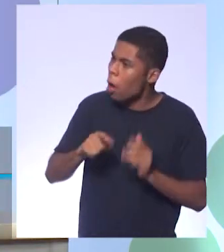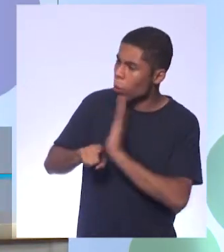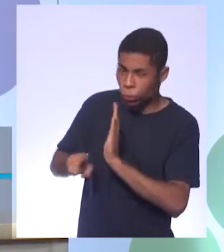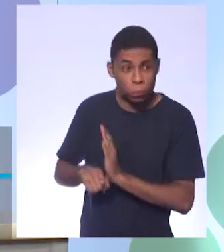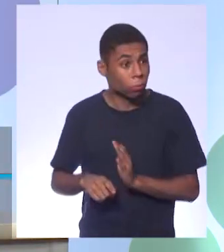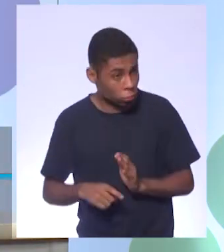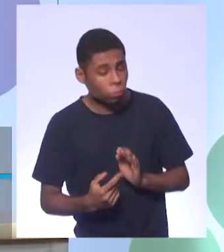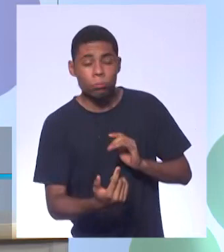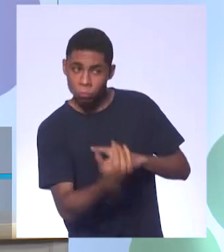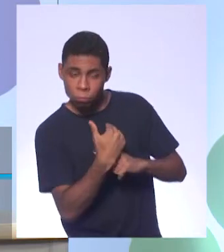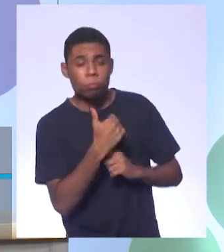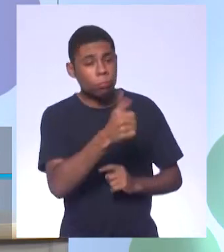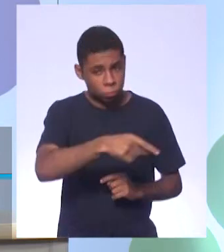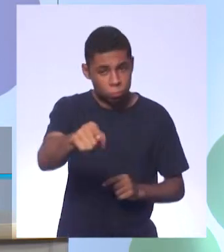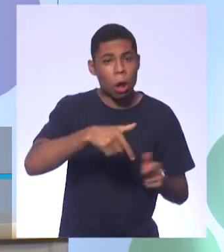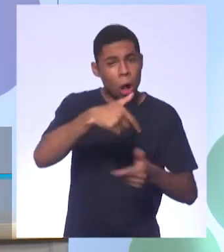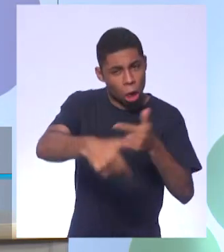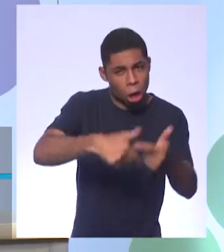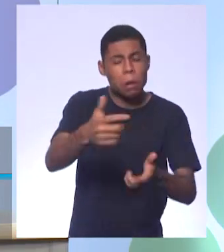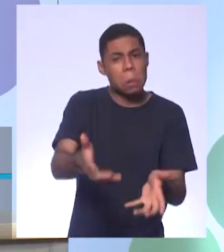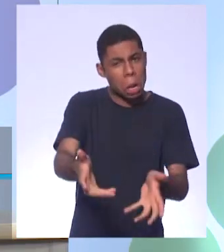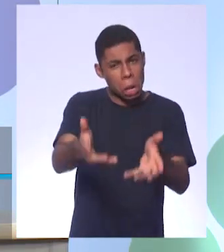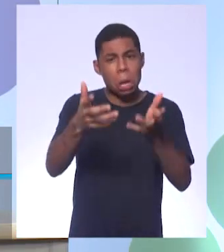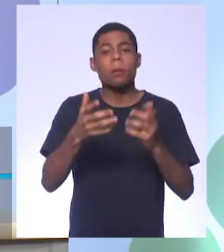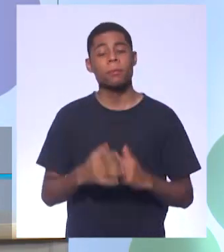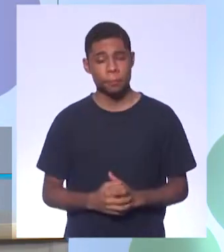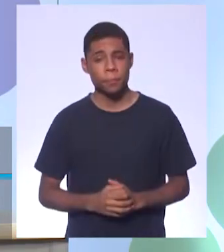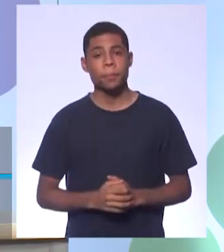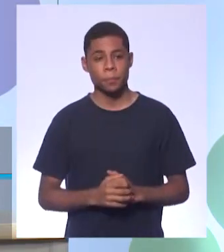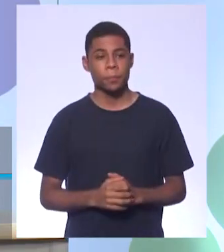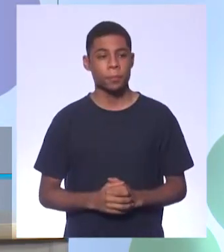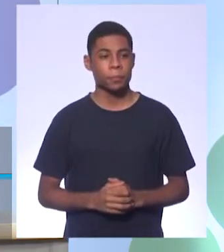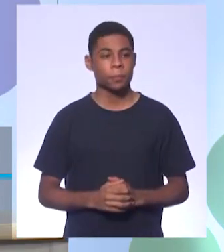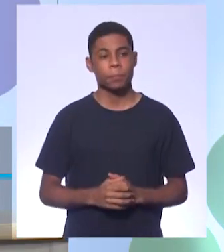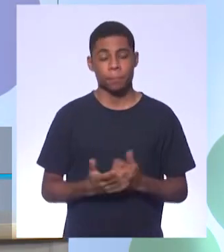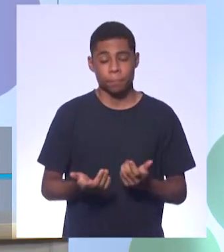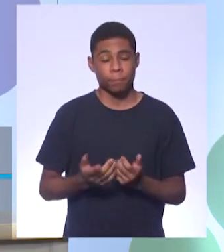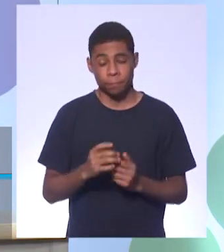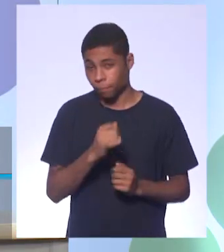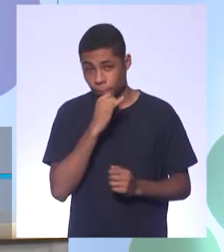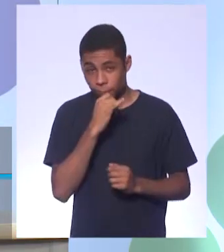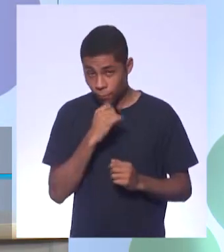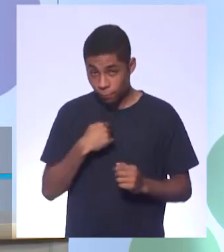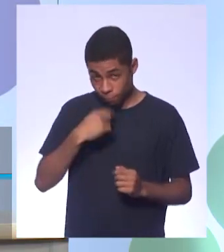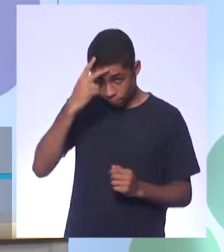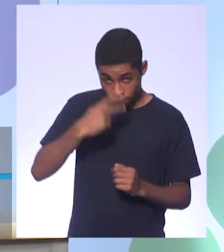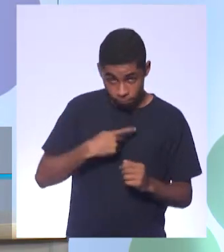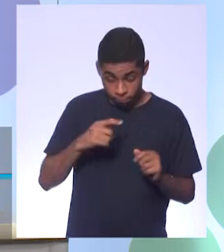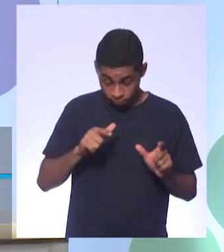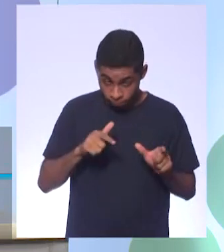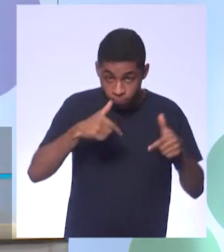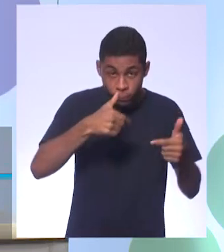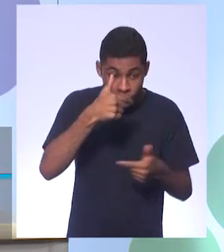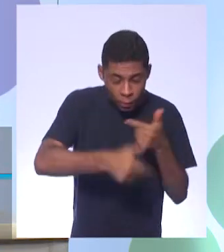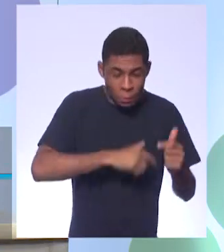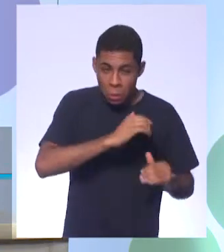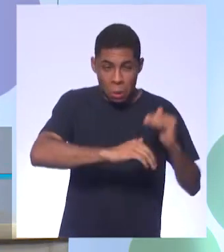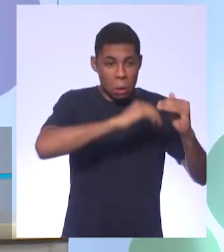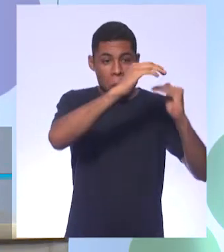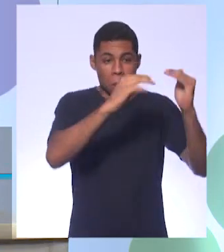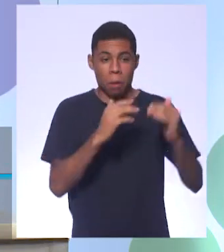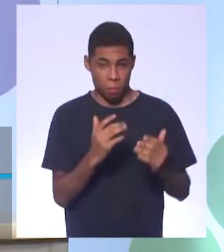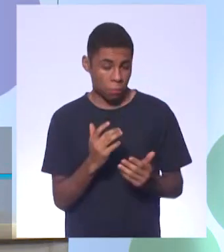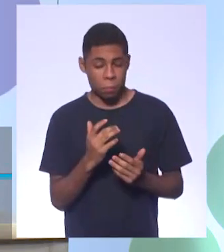metrópole Portugal. O problema é que, para você empreender dessa maneira, um território enorme,